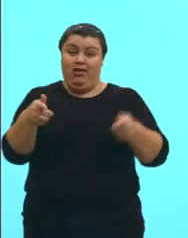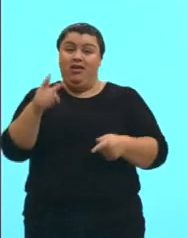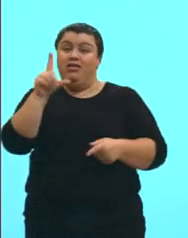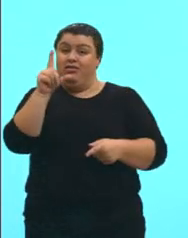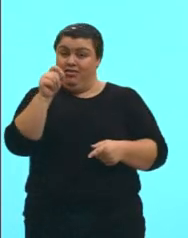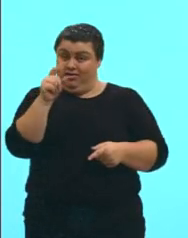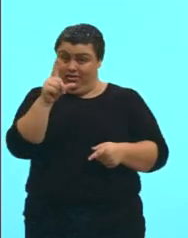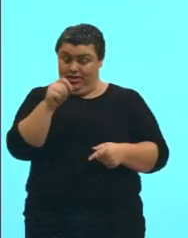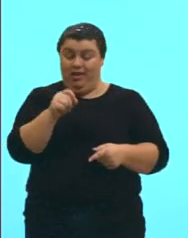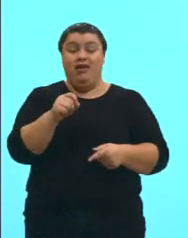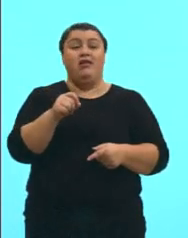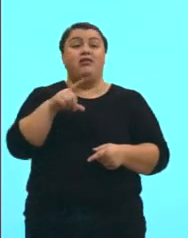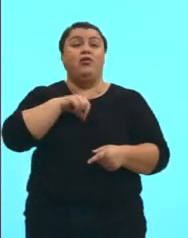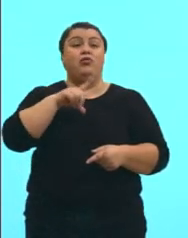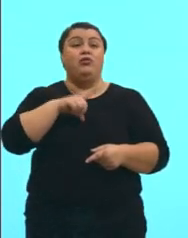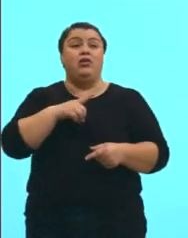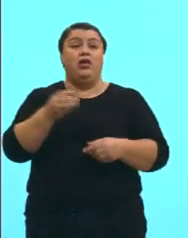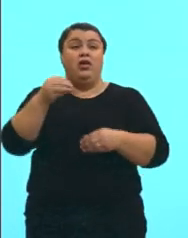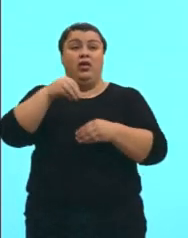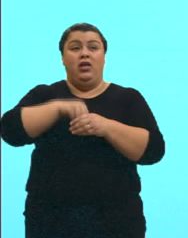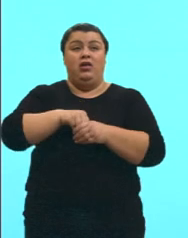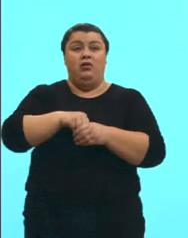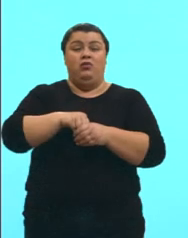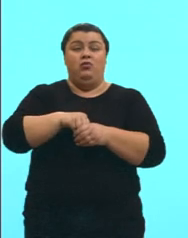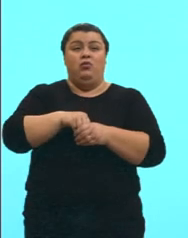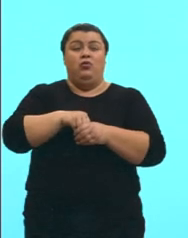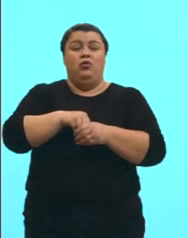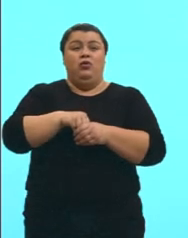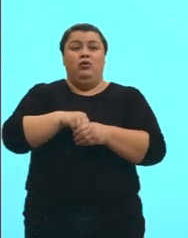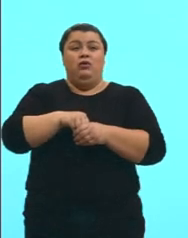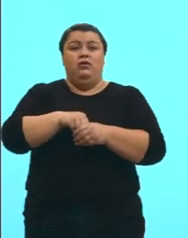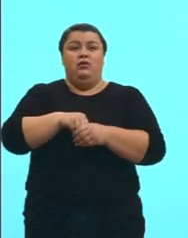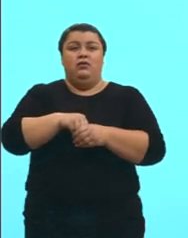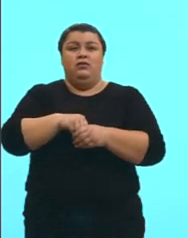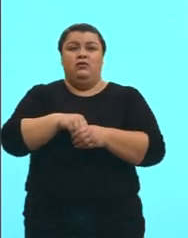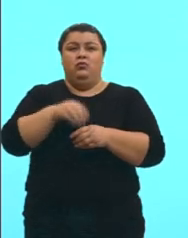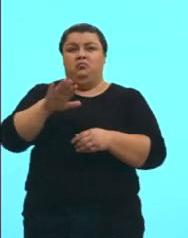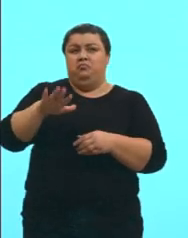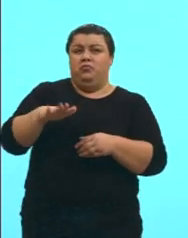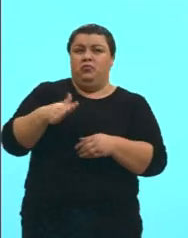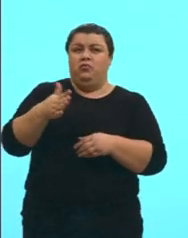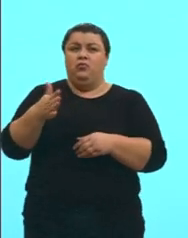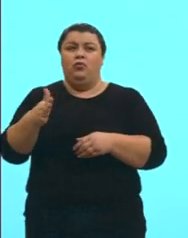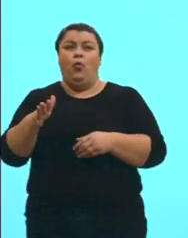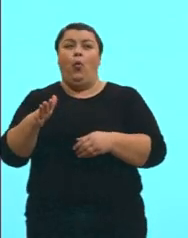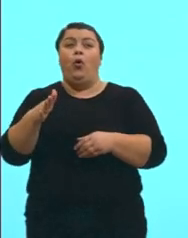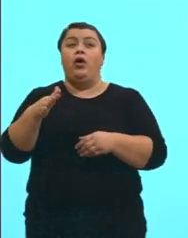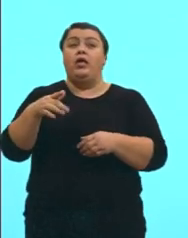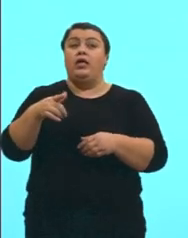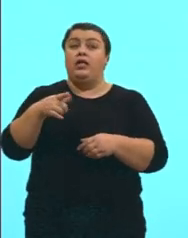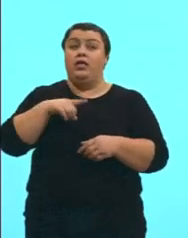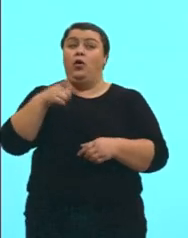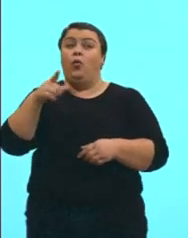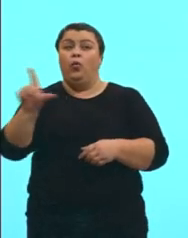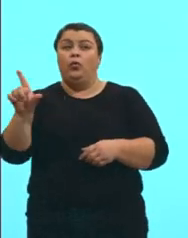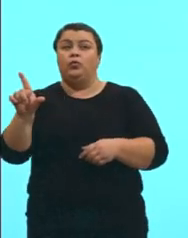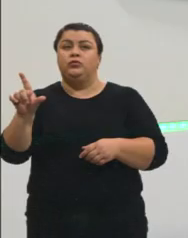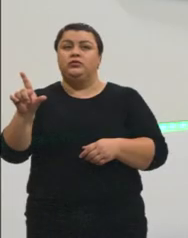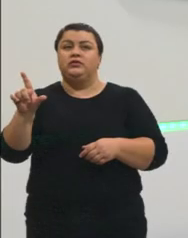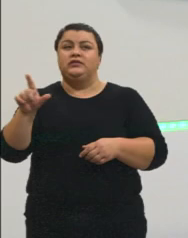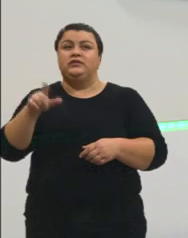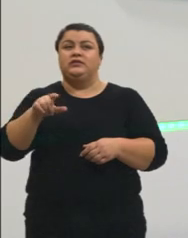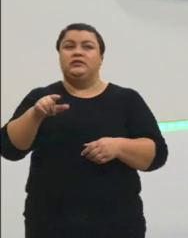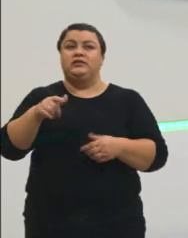classes gramaticais Eu tenho algumas que são variáveis e outras que são